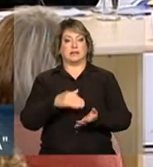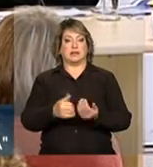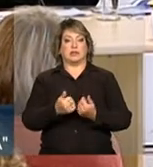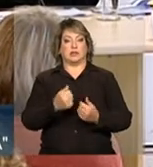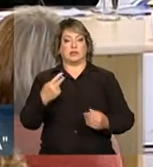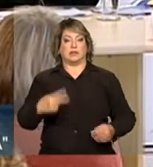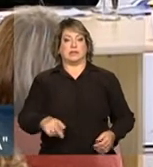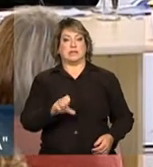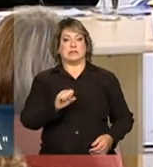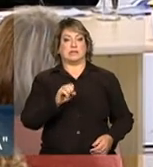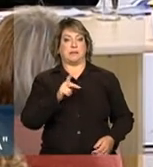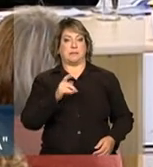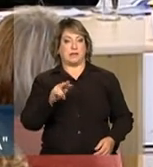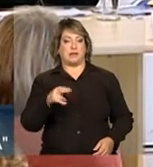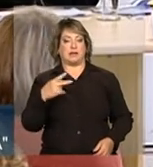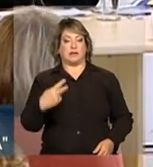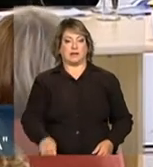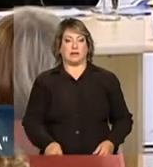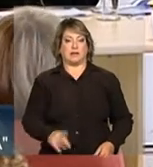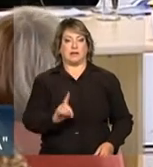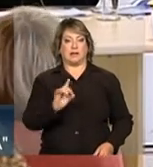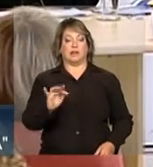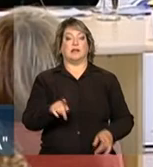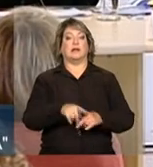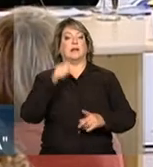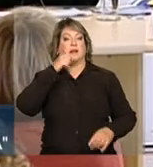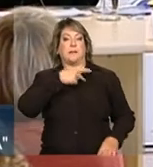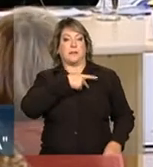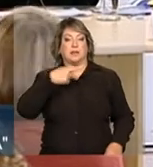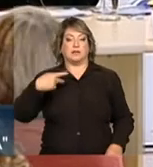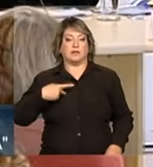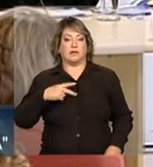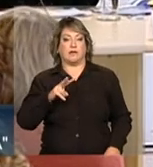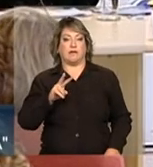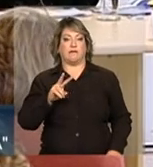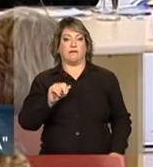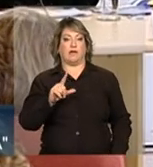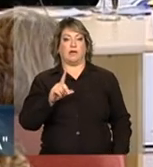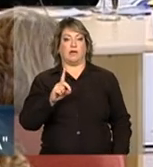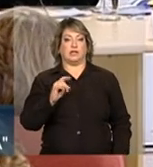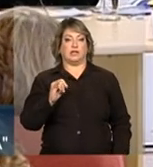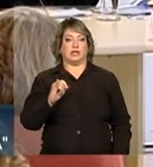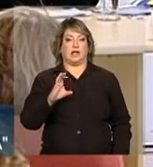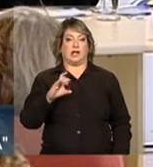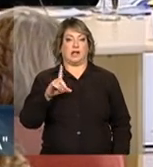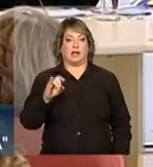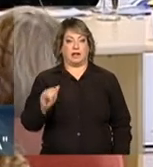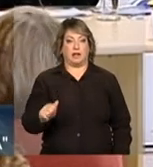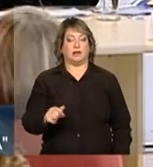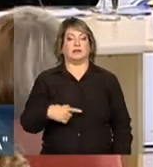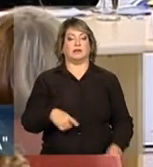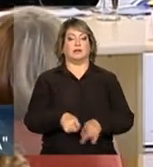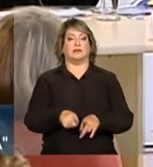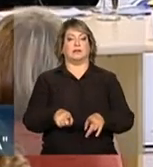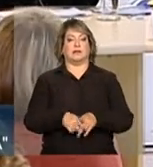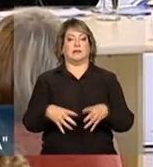DF, da pastora Valdir Cleia, da Aliança de Negros e Negras Evangélicas do Brasil.